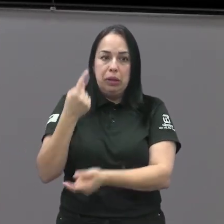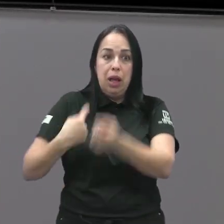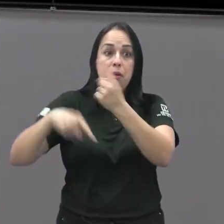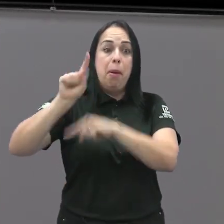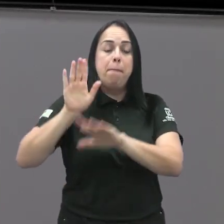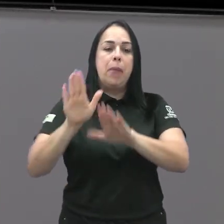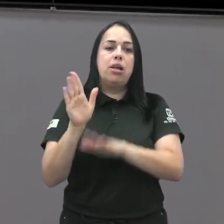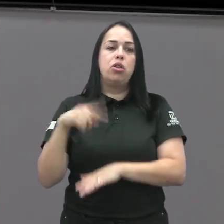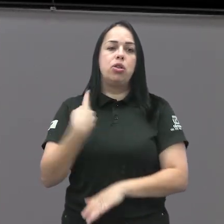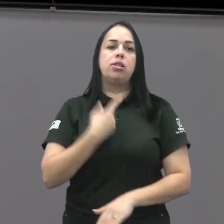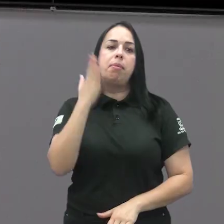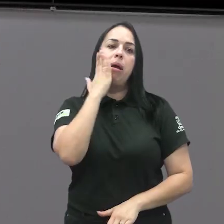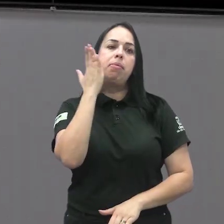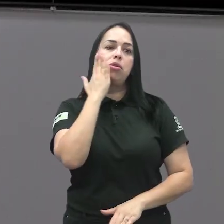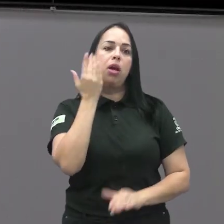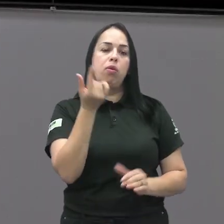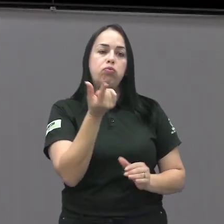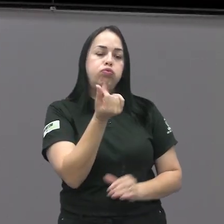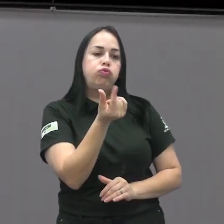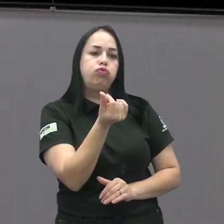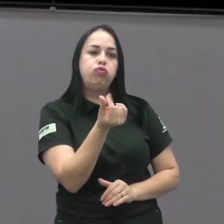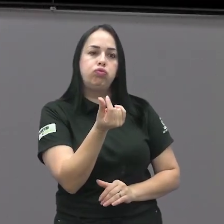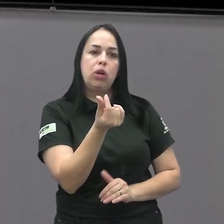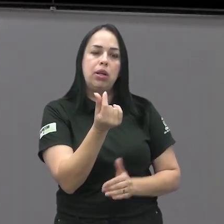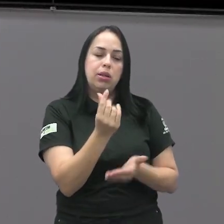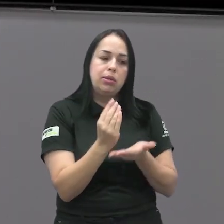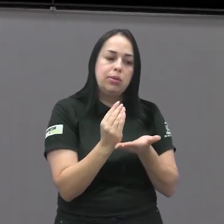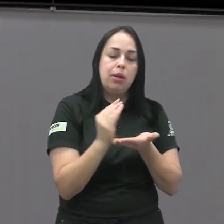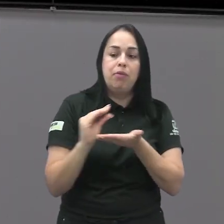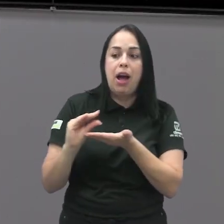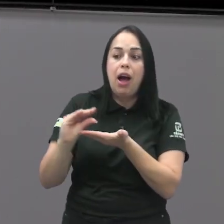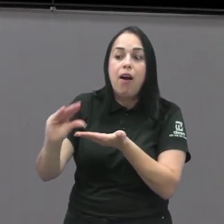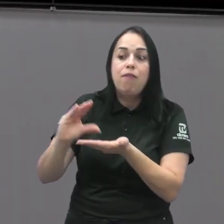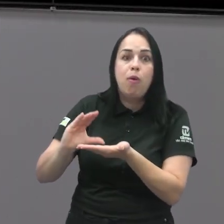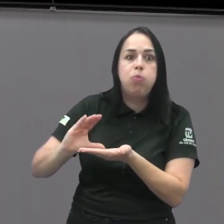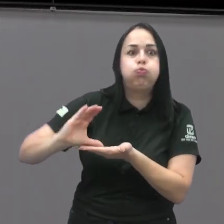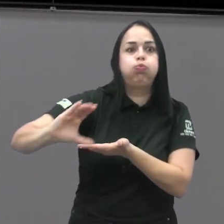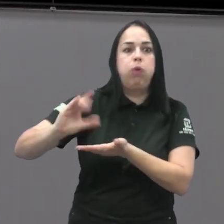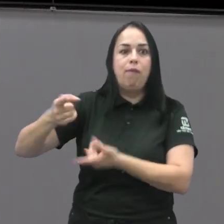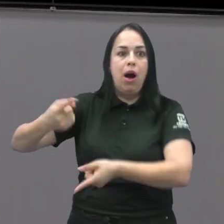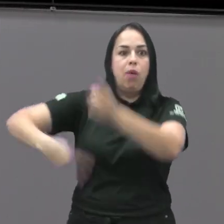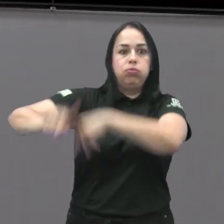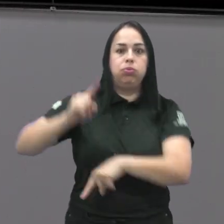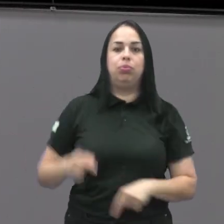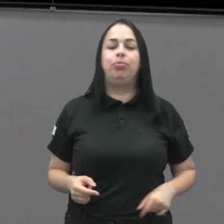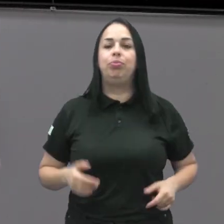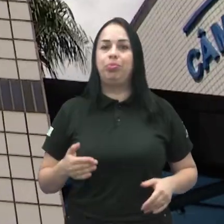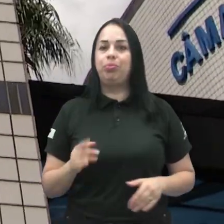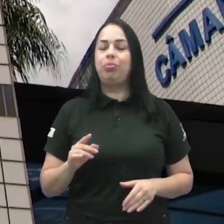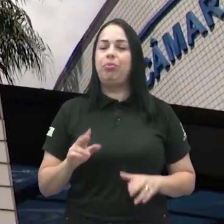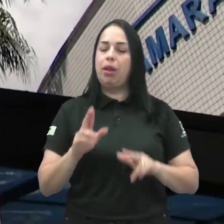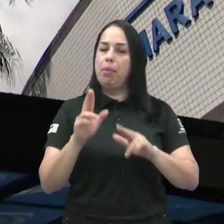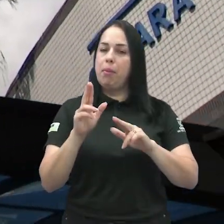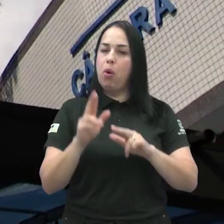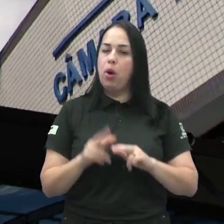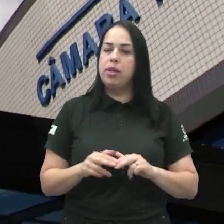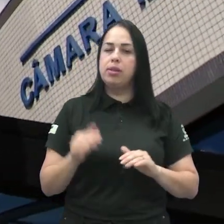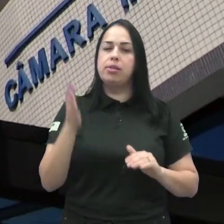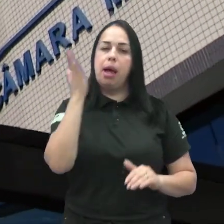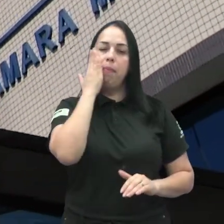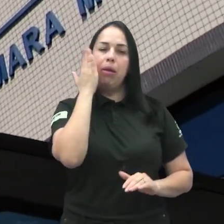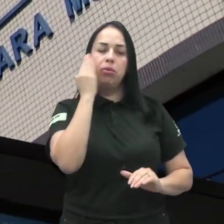que principalmente esses valores, né, podem ajudar e alavancar muito mais ainda o futebol feminino. Sabendo